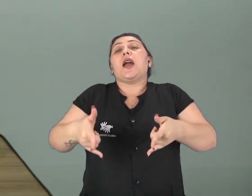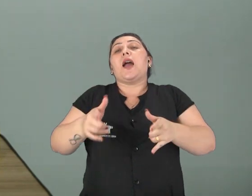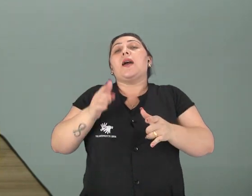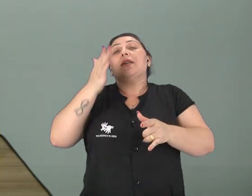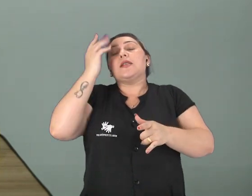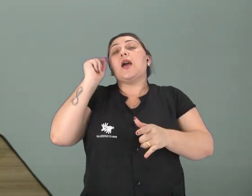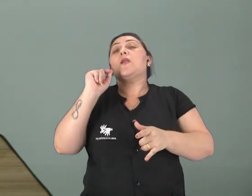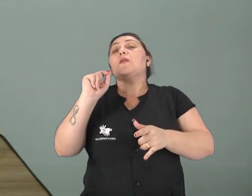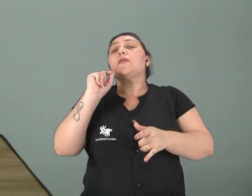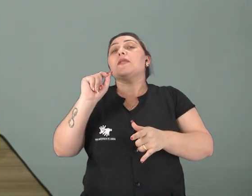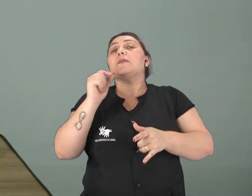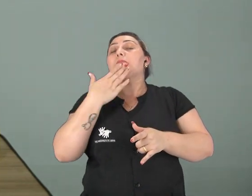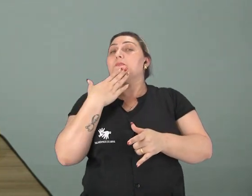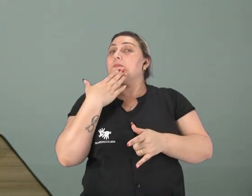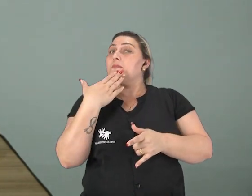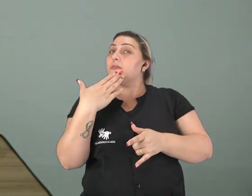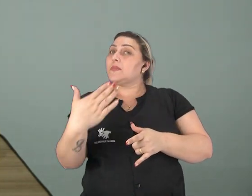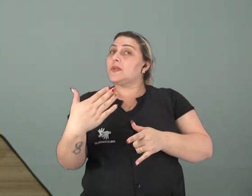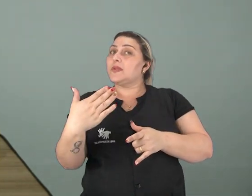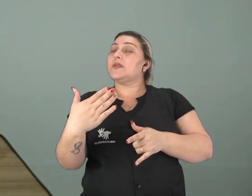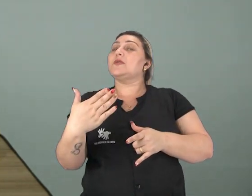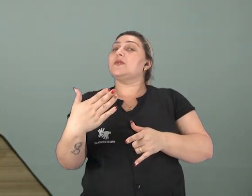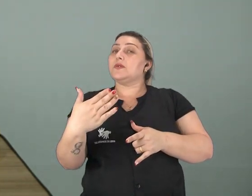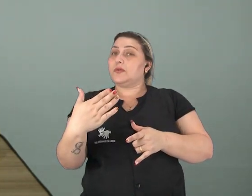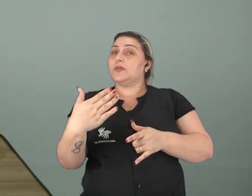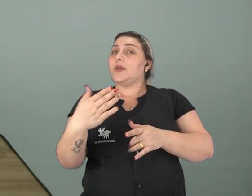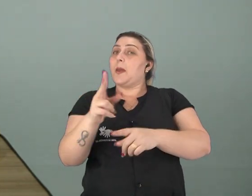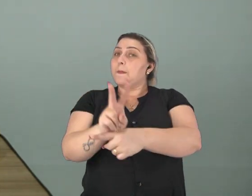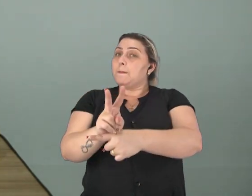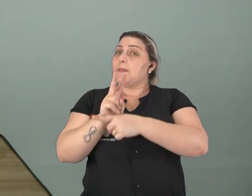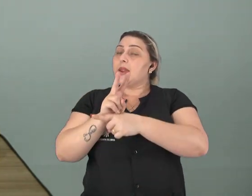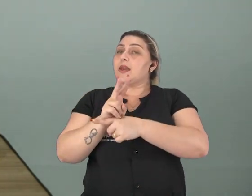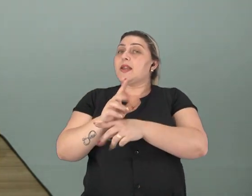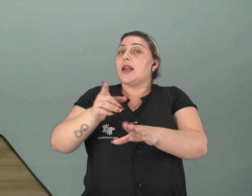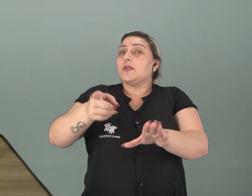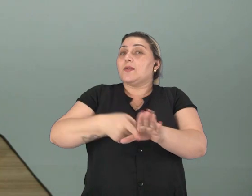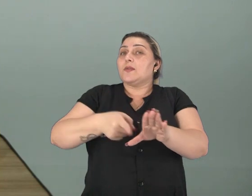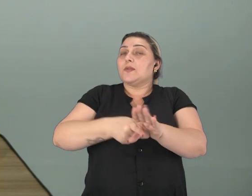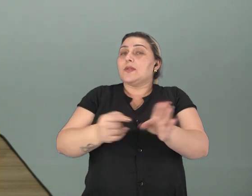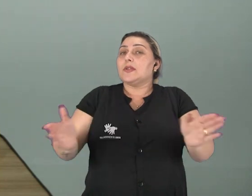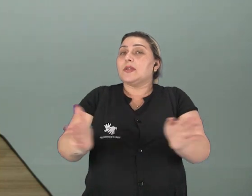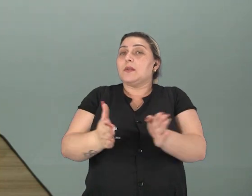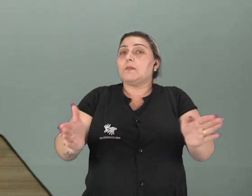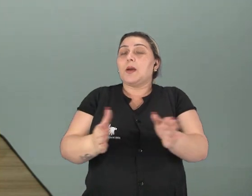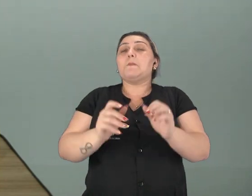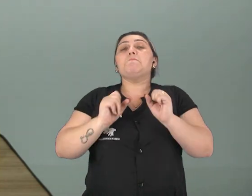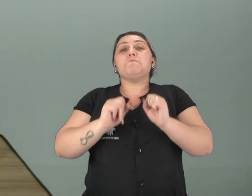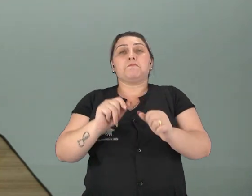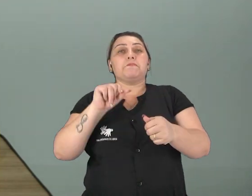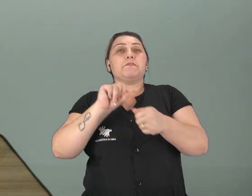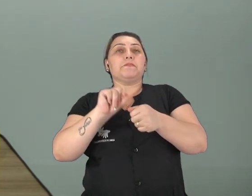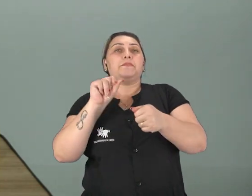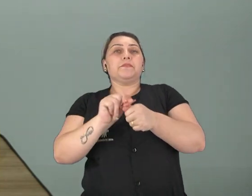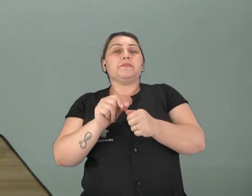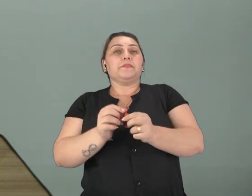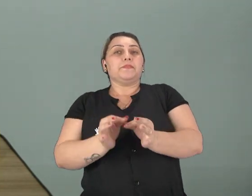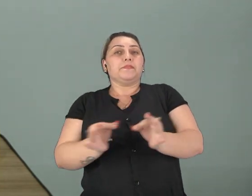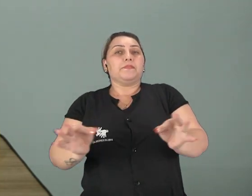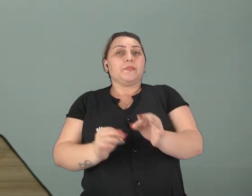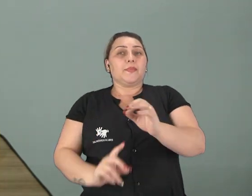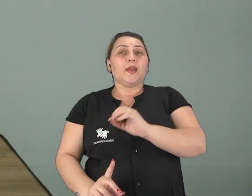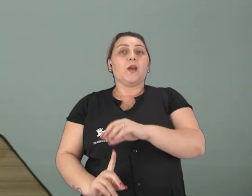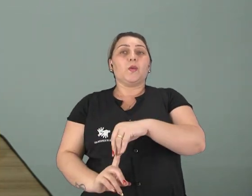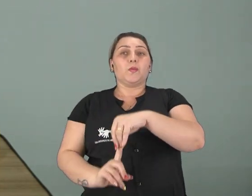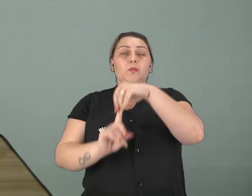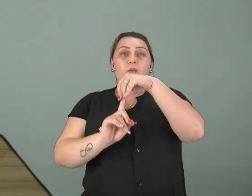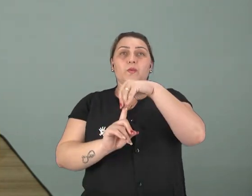faziam? Pediam a placa do pé do rei emprestado. E assim eles poderiam fazer com aquela medida